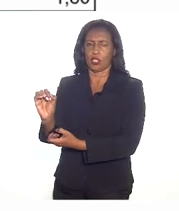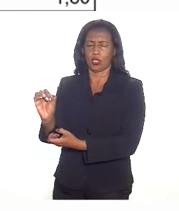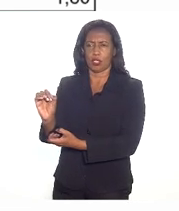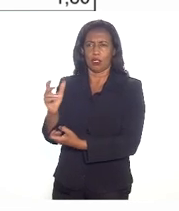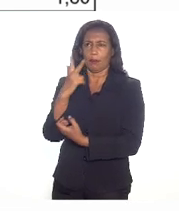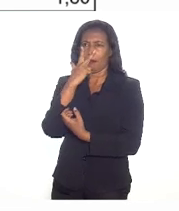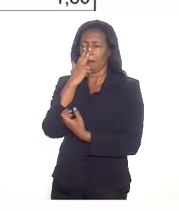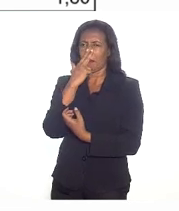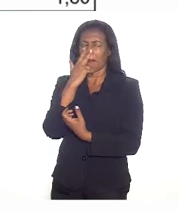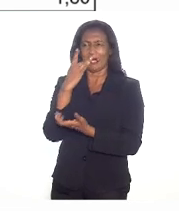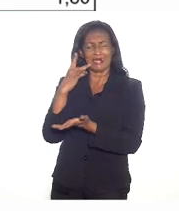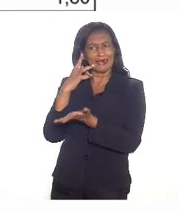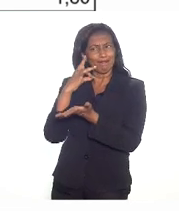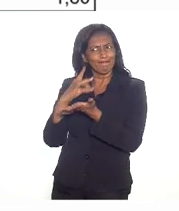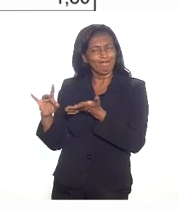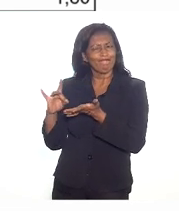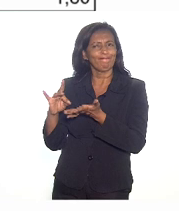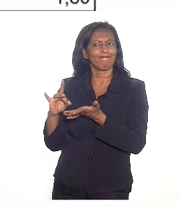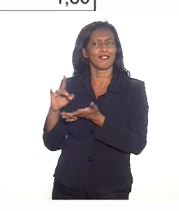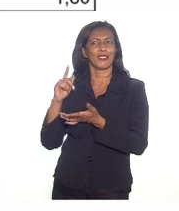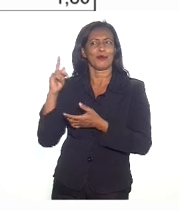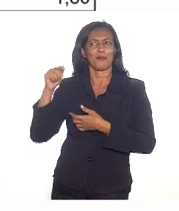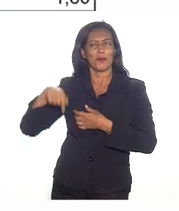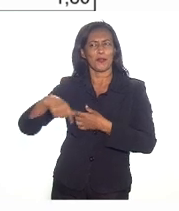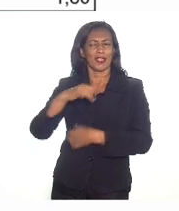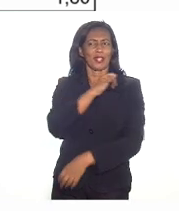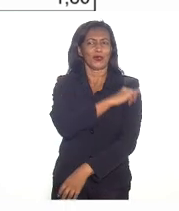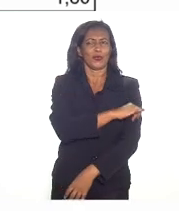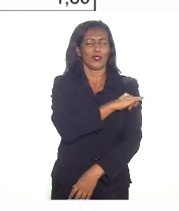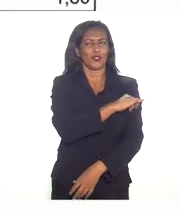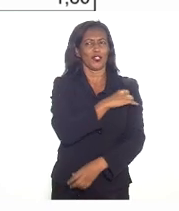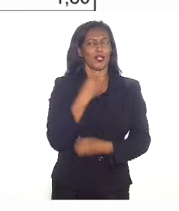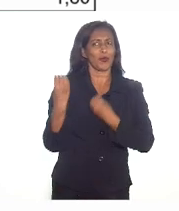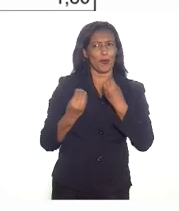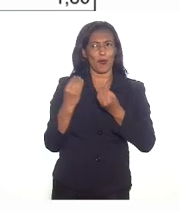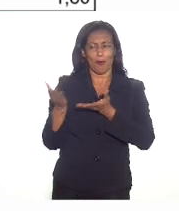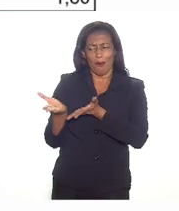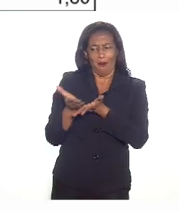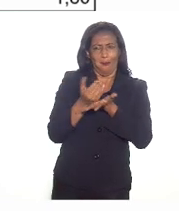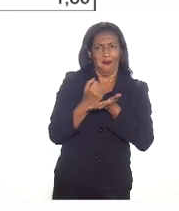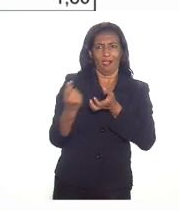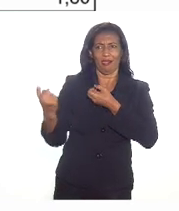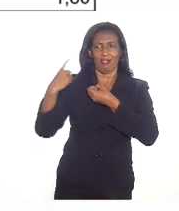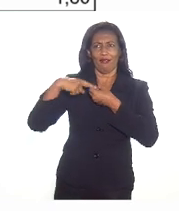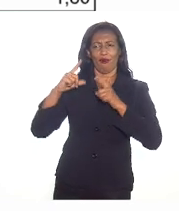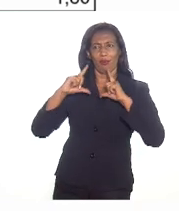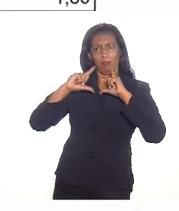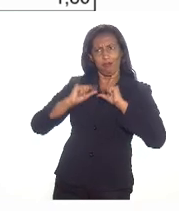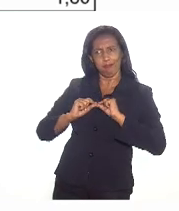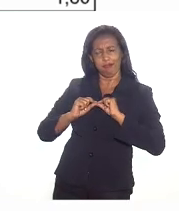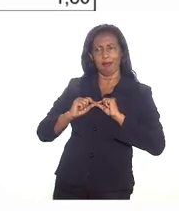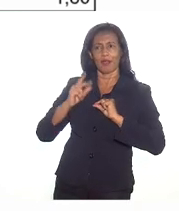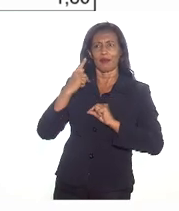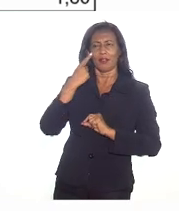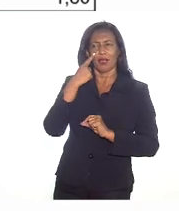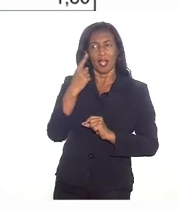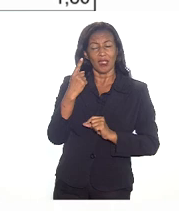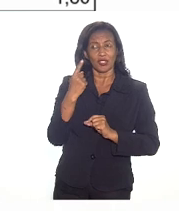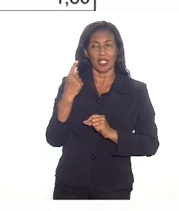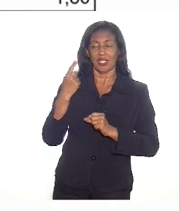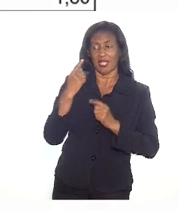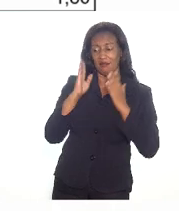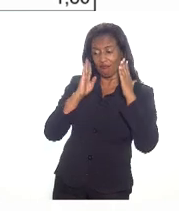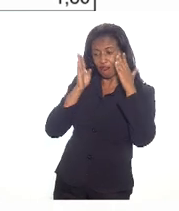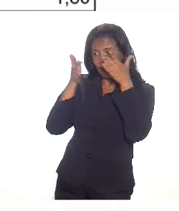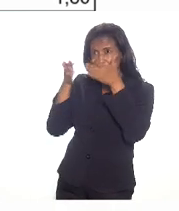inimigo dos royalties do estado do Rio de Janeiro, já foi governador 2 vezes, agora voltou, né? Eu acho que ele tem que mirar nos royalties do governo federal,